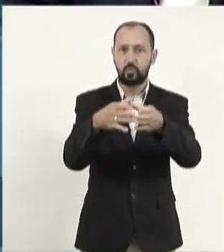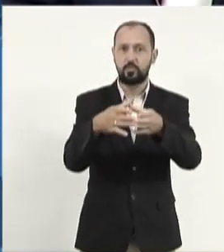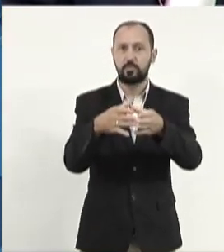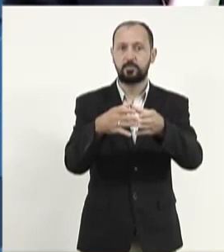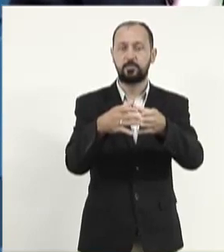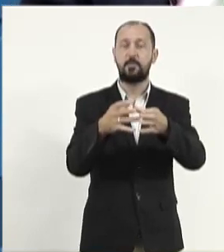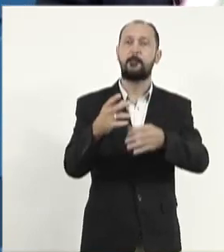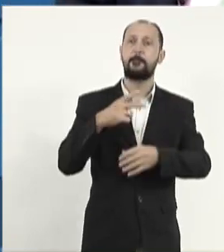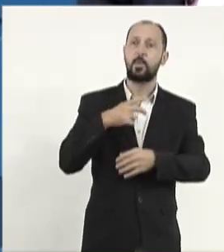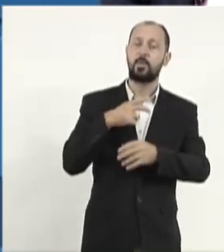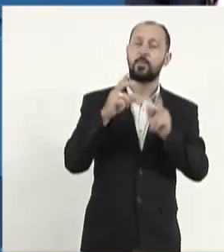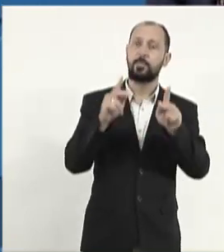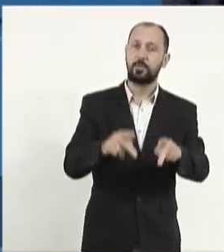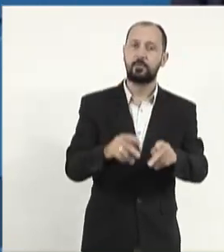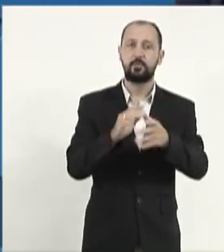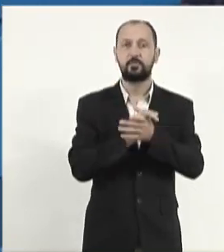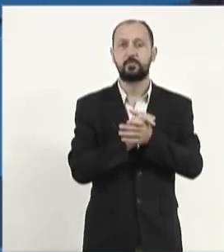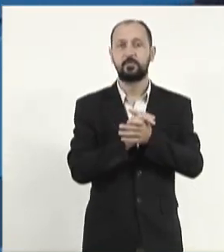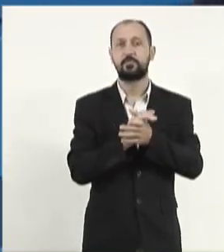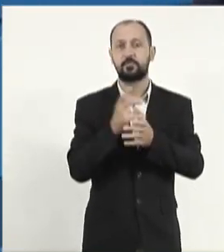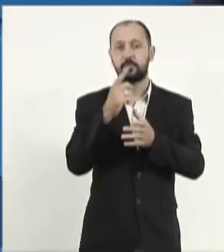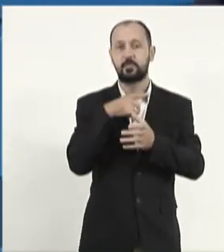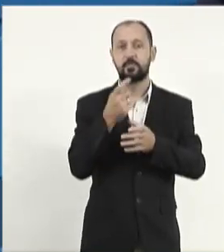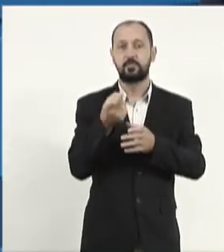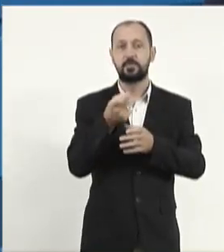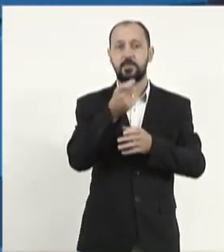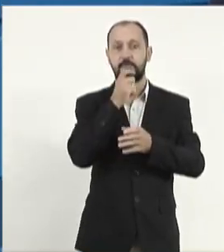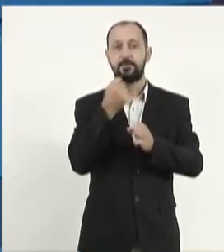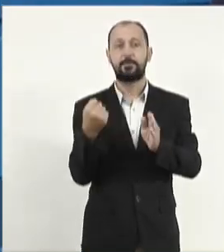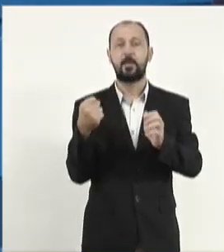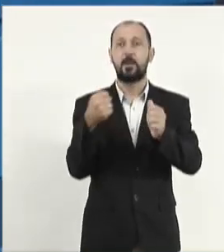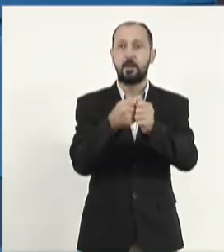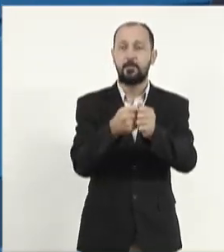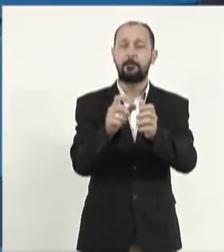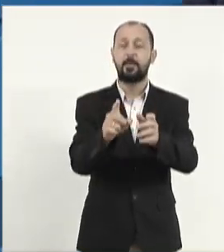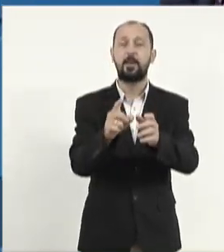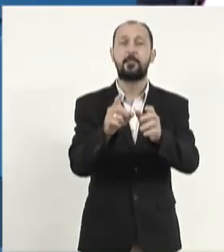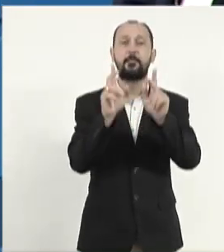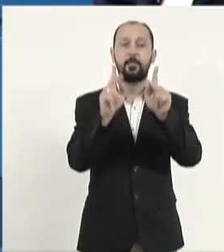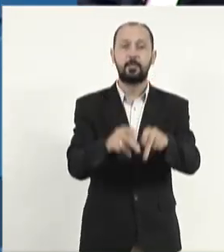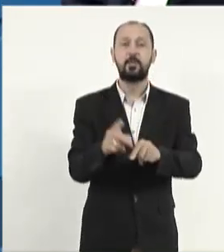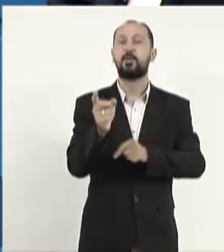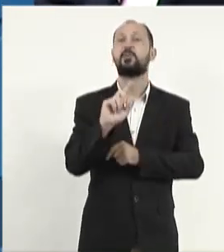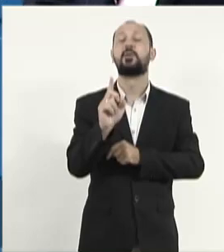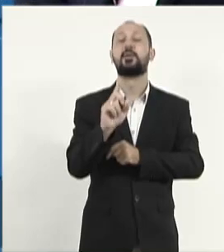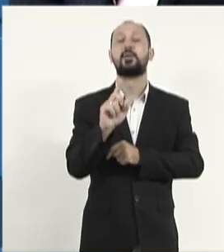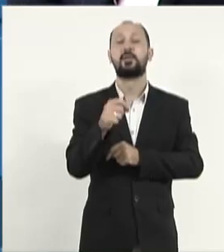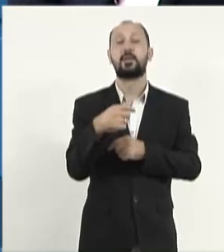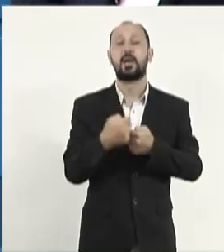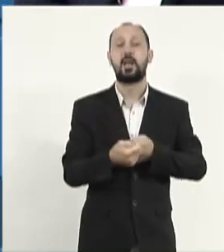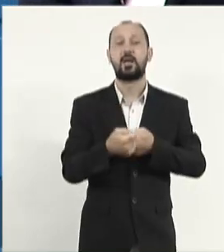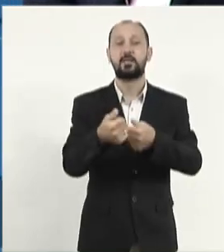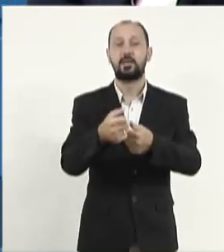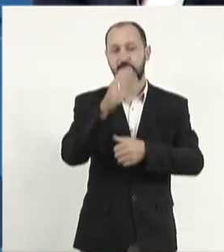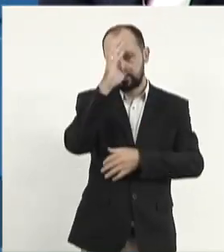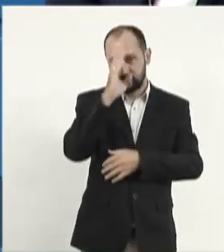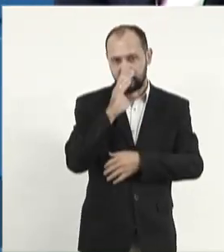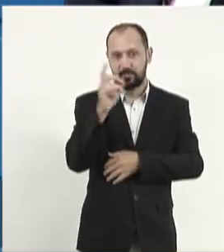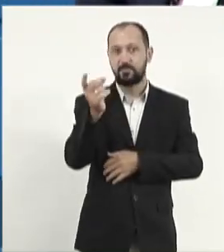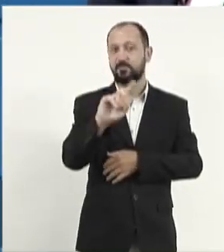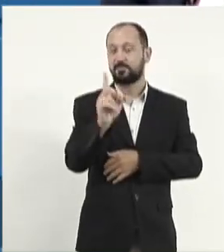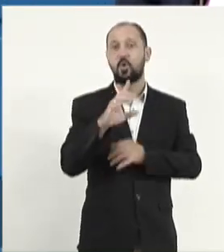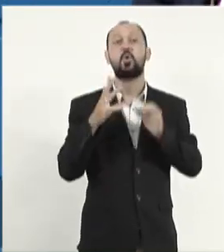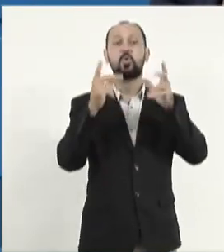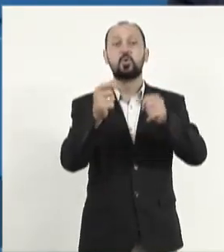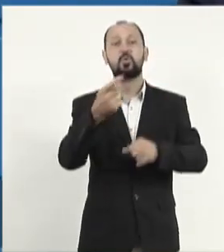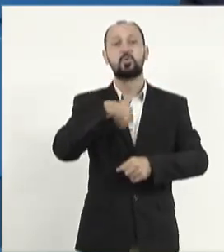como privado. Quando se distribui geladeiras para a população, não é que a geladeira é dado de graça, não, isso aí todos